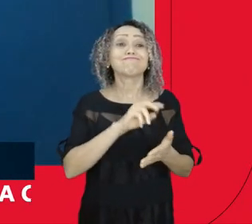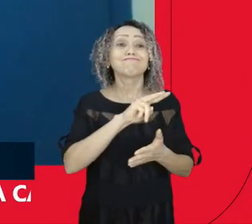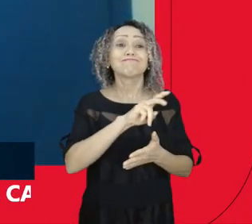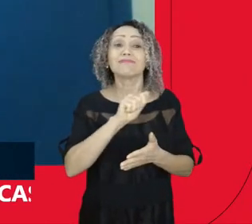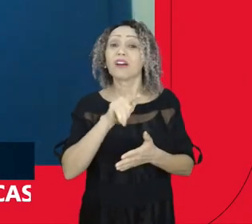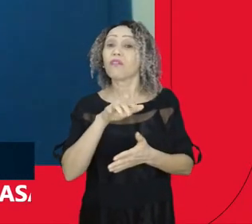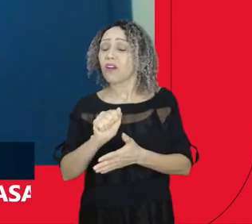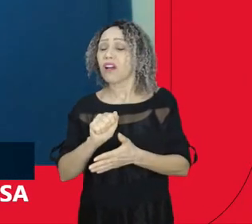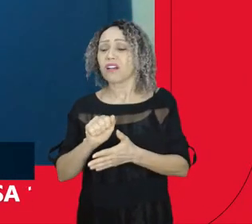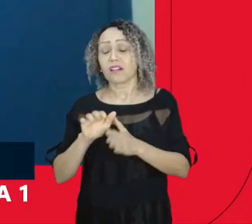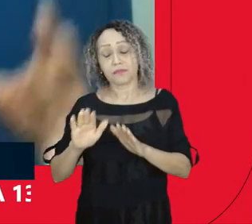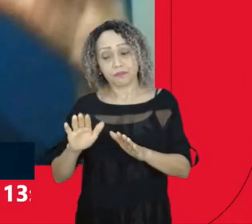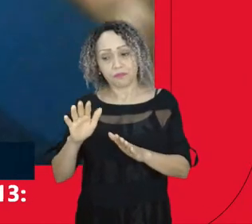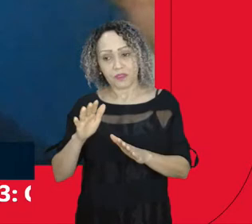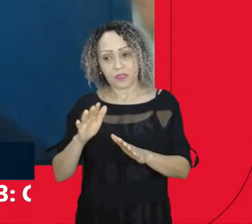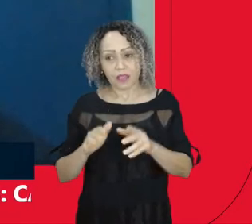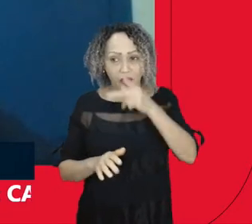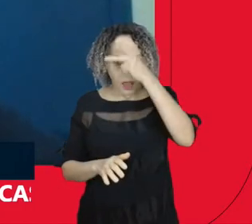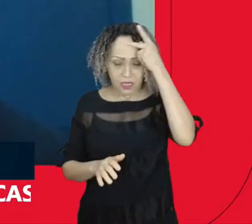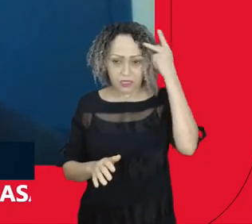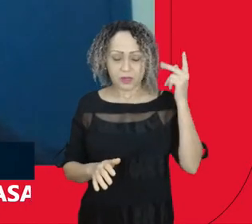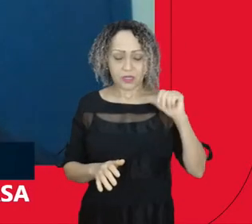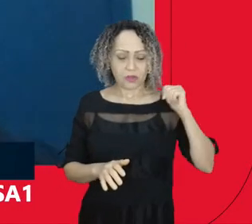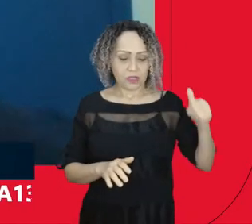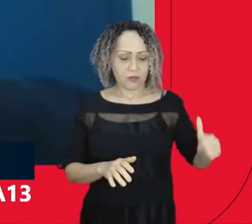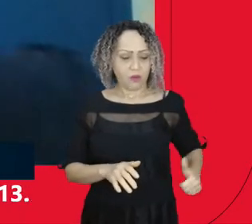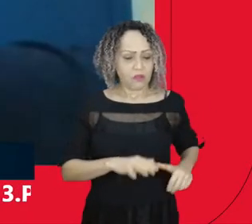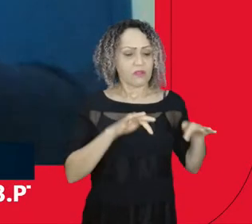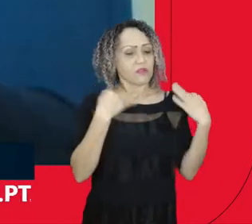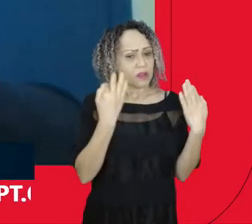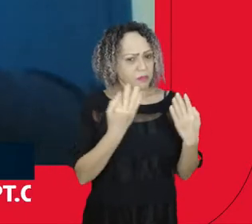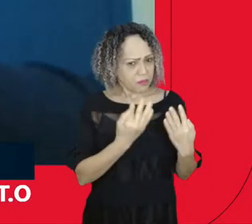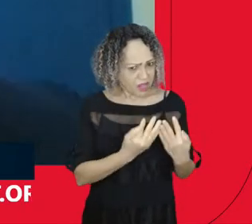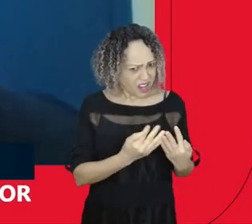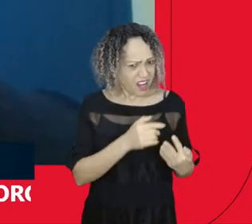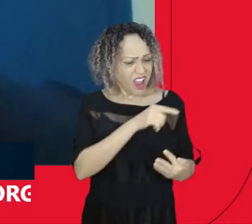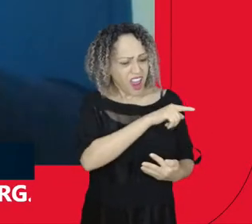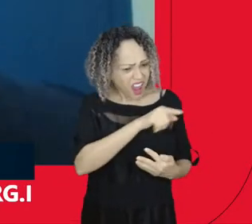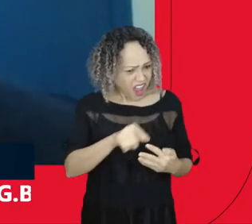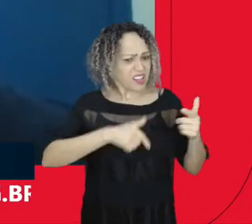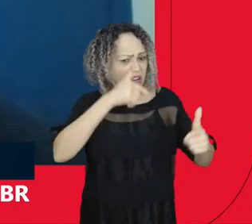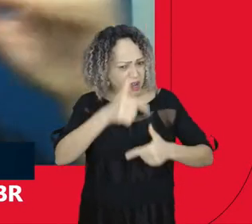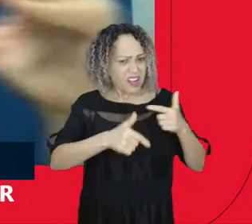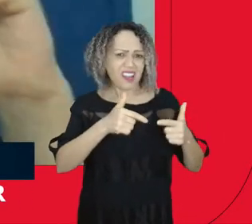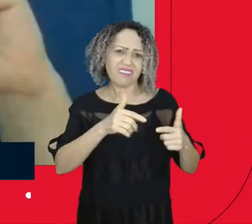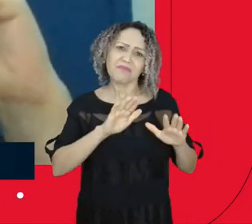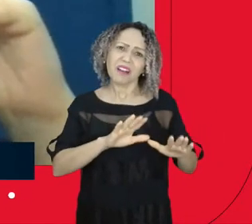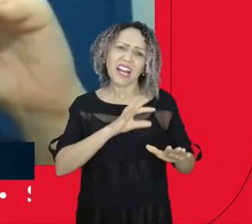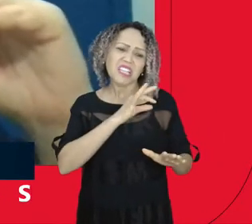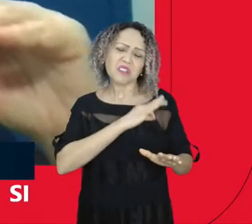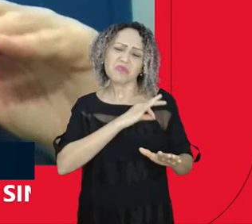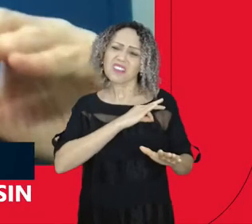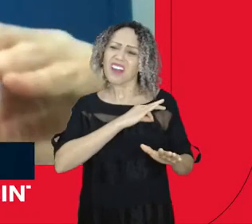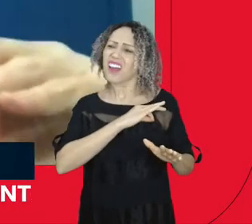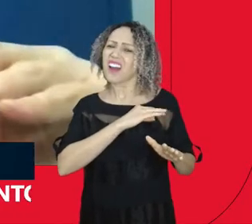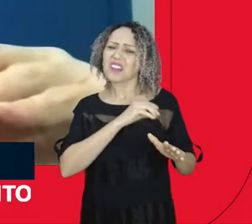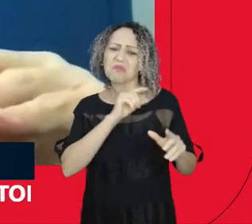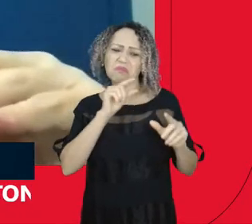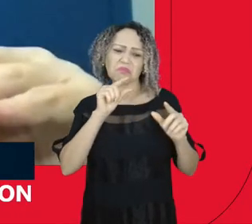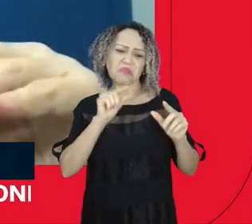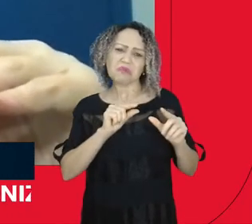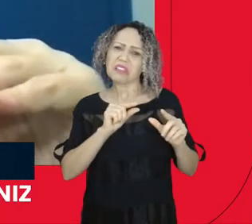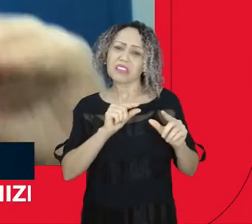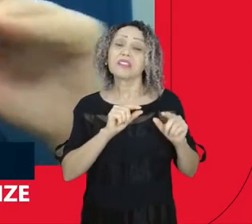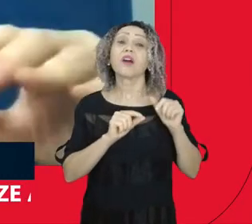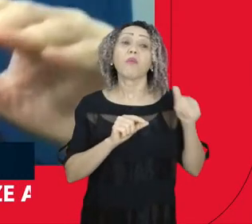trabalhava muito e não ganhava o suficiente para garantir uma vida com dignidade. Então, o Bolsa Família era um